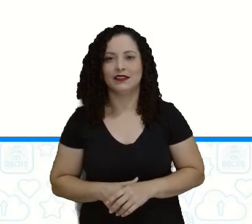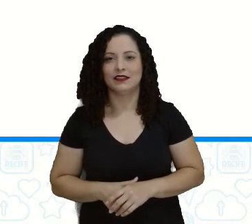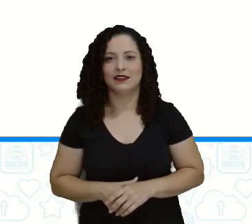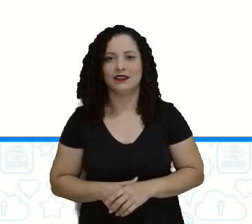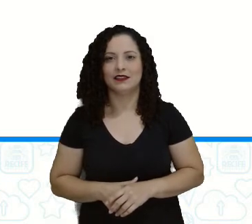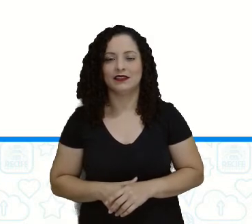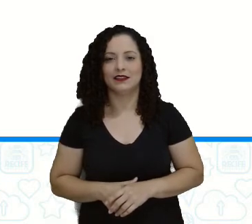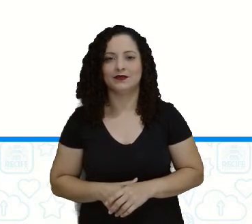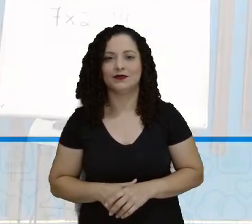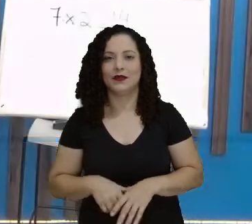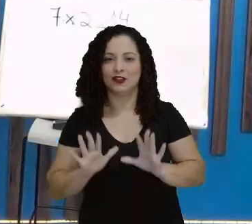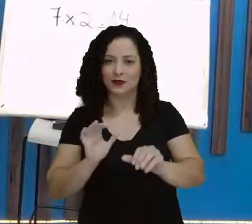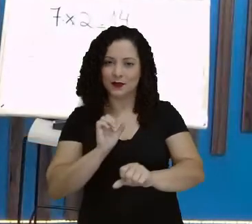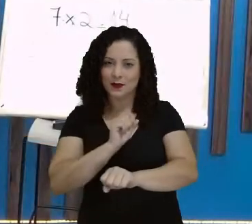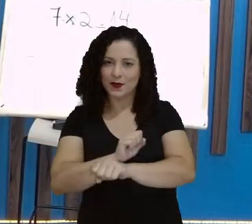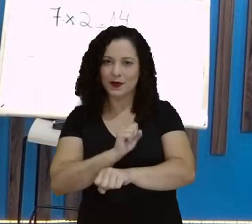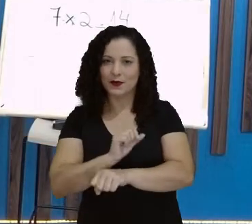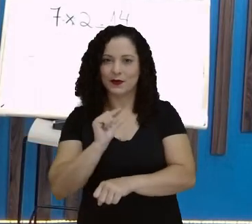Só um minutinho.